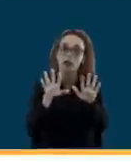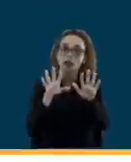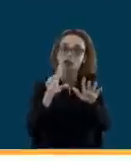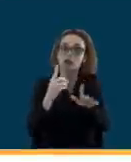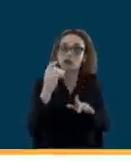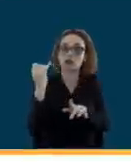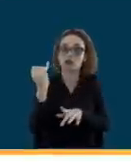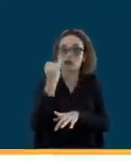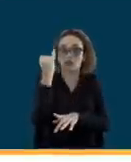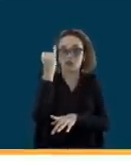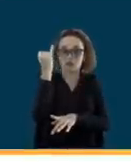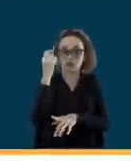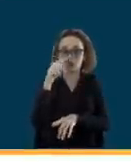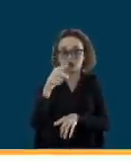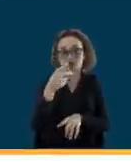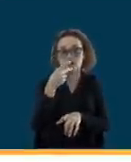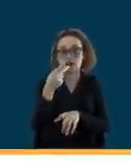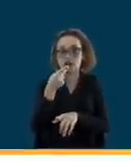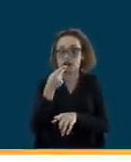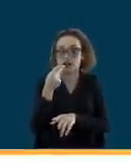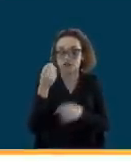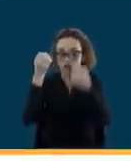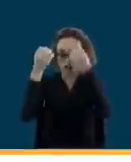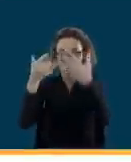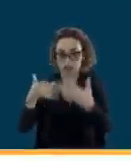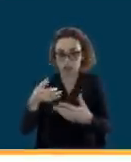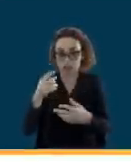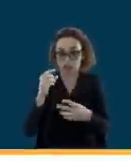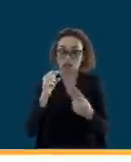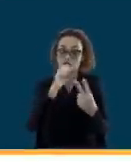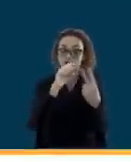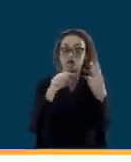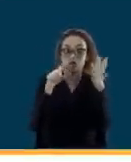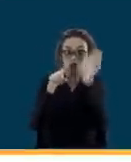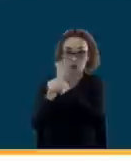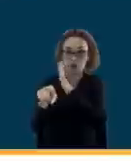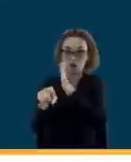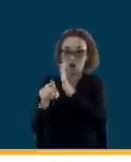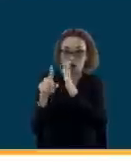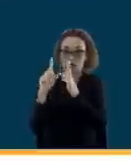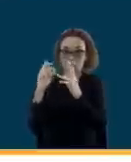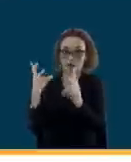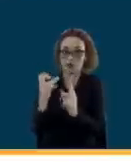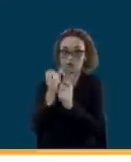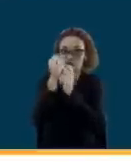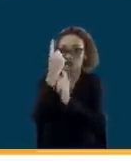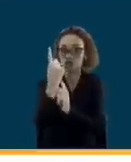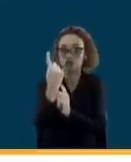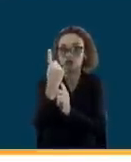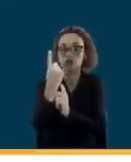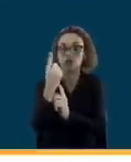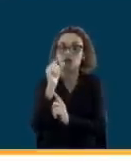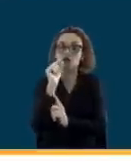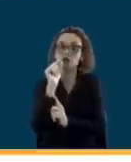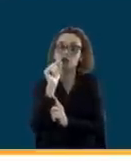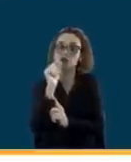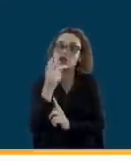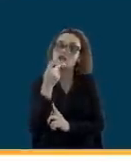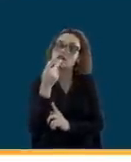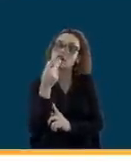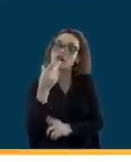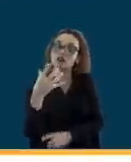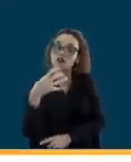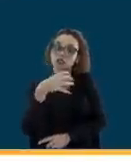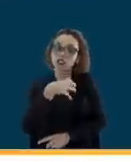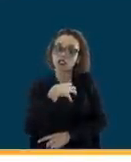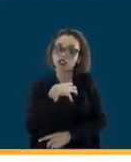queria que você comentasse, são duas, na verdade, são duas perguntas em uma. Uma é falar um pouco mais sobre esse sentido da